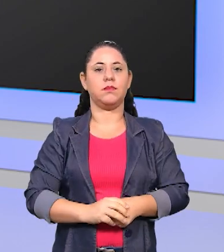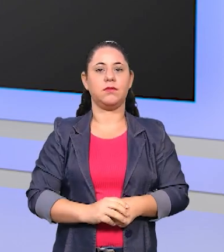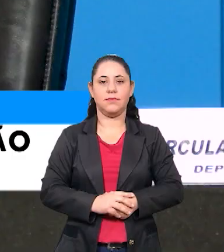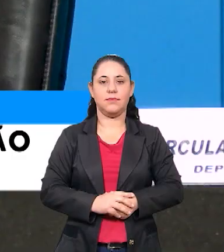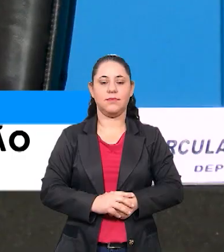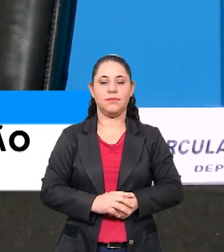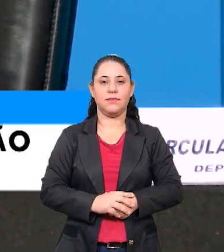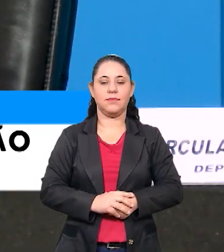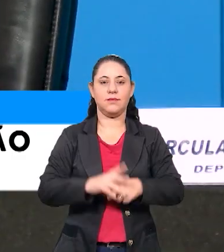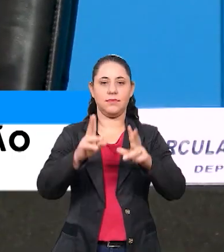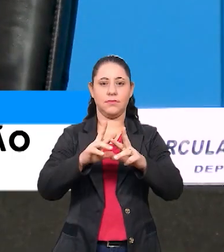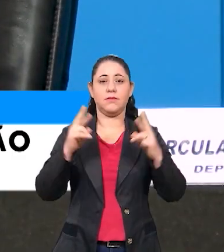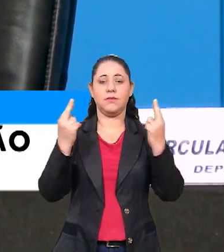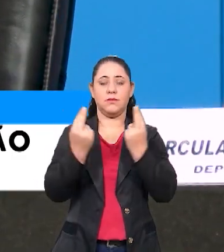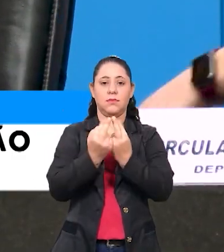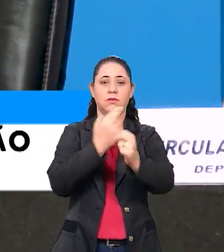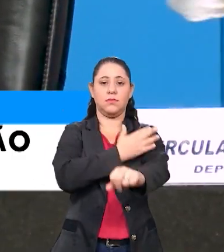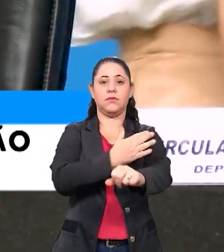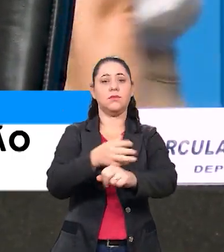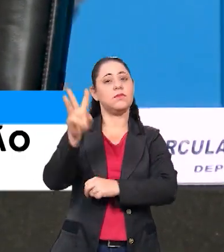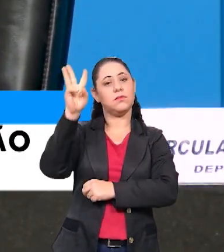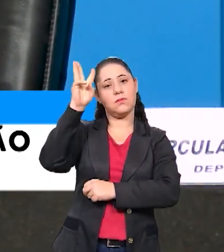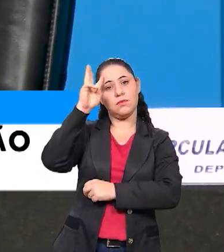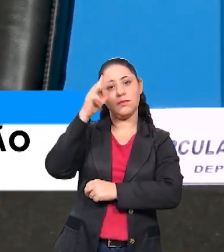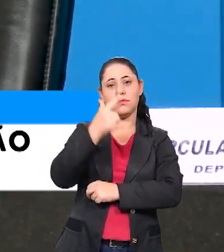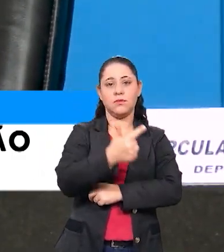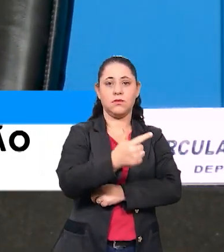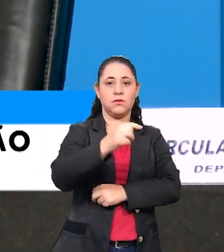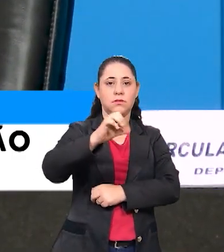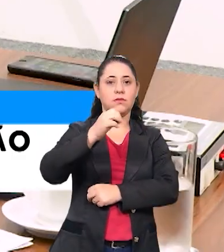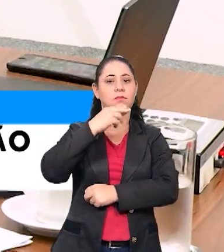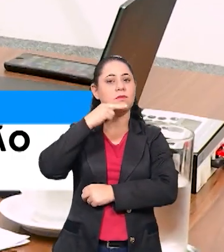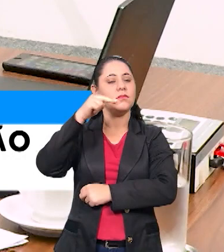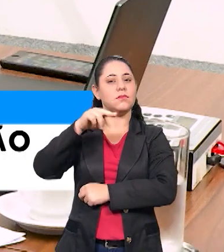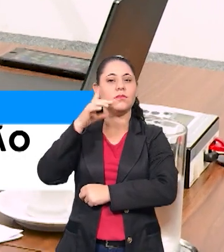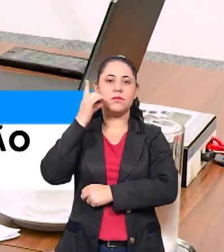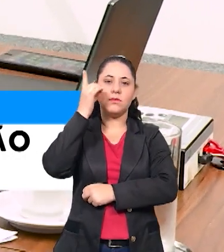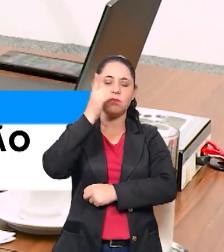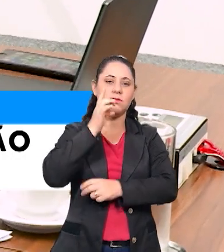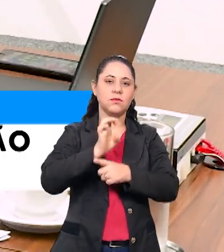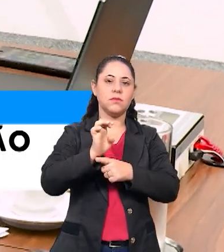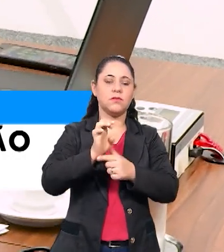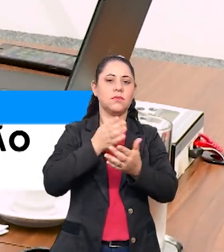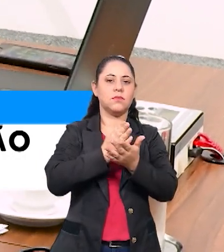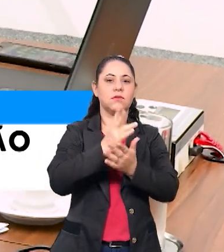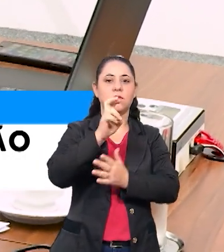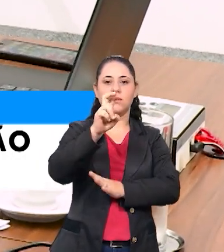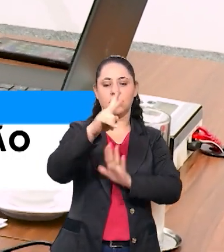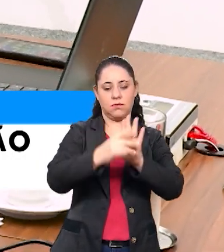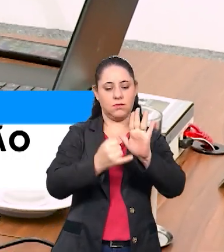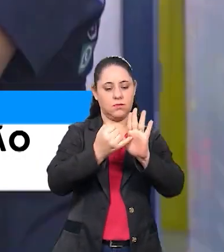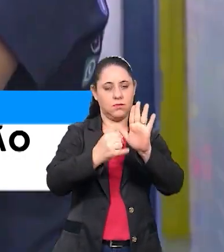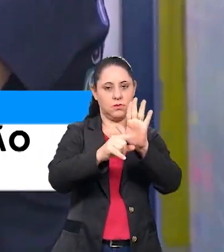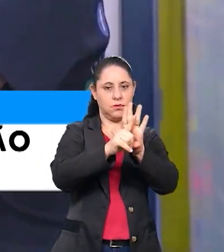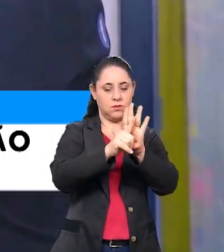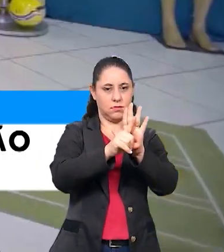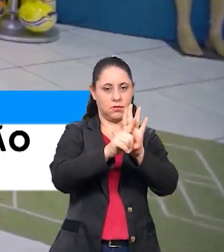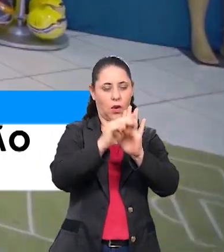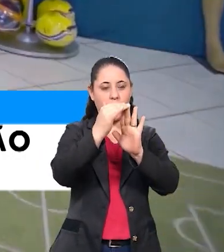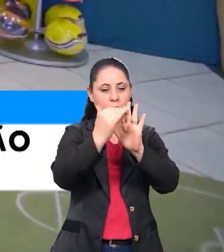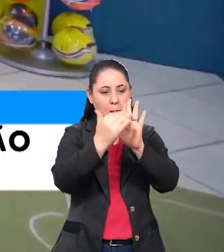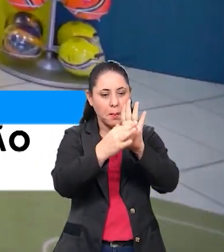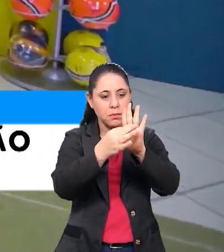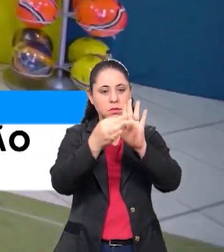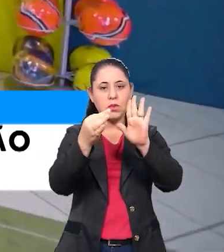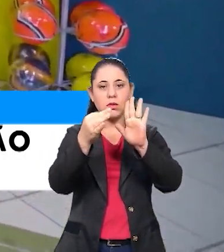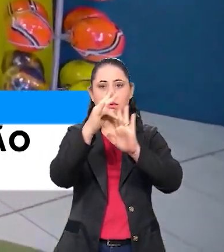mercado. Na sessão ordinária desta terça-feira, 29 de novembro, deputados aprovaram 5 projetos de lei. Entre eles,